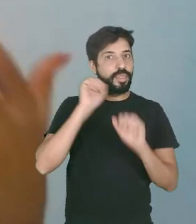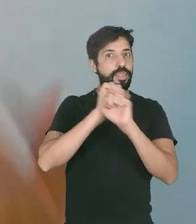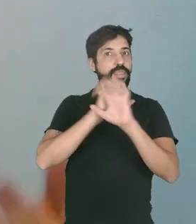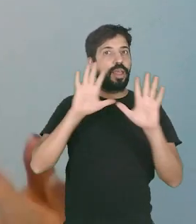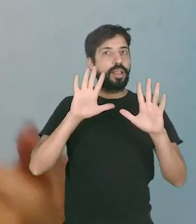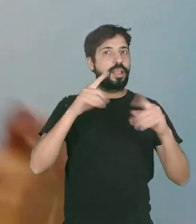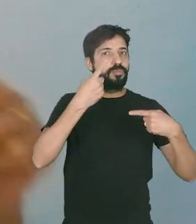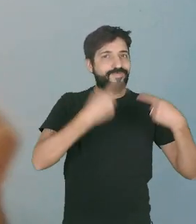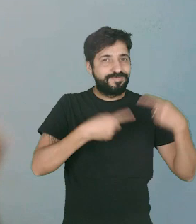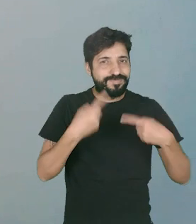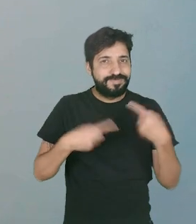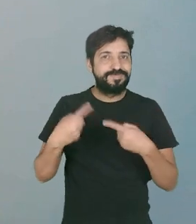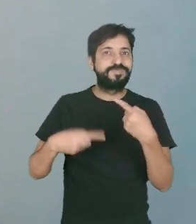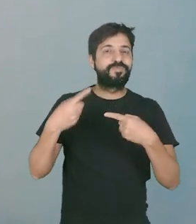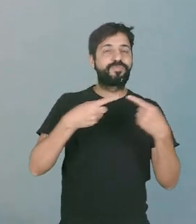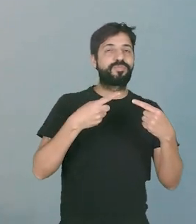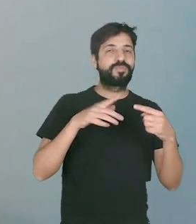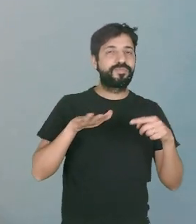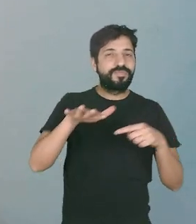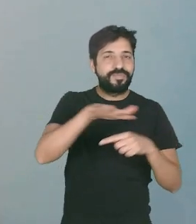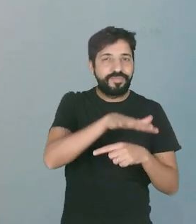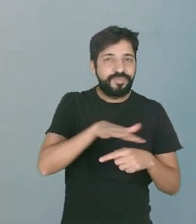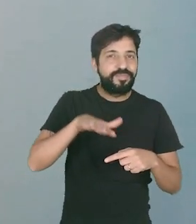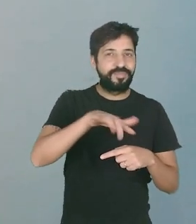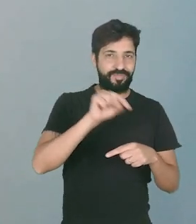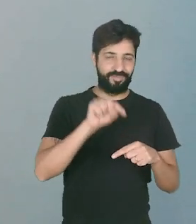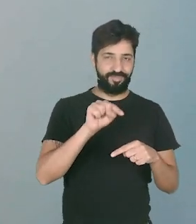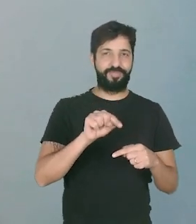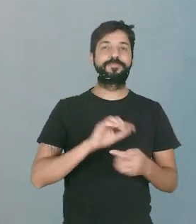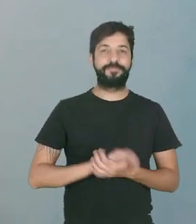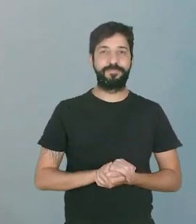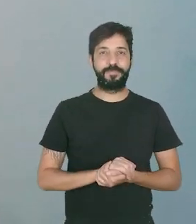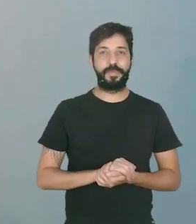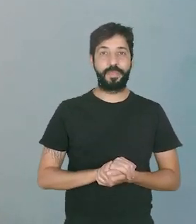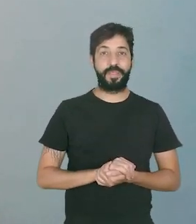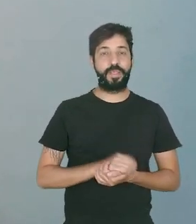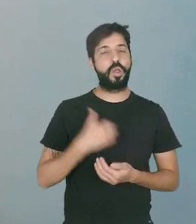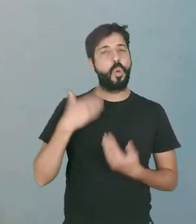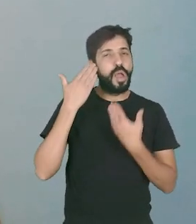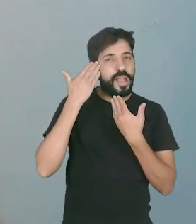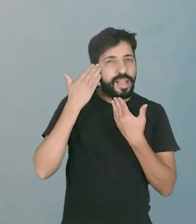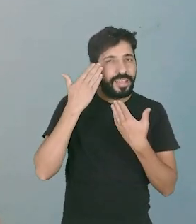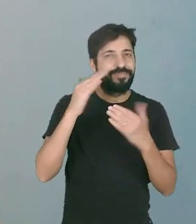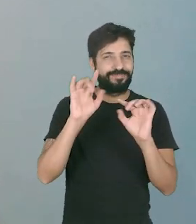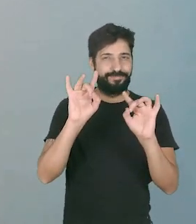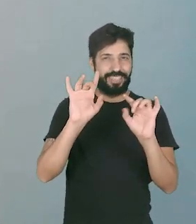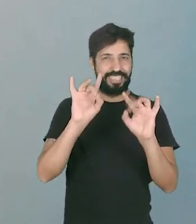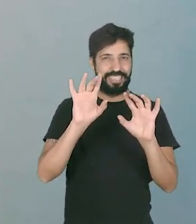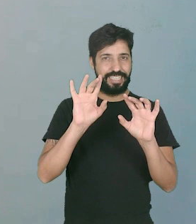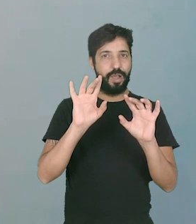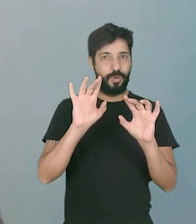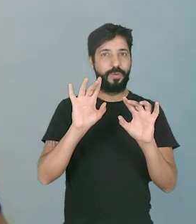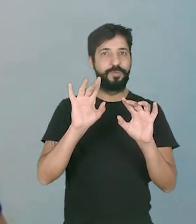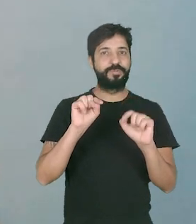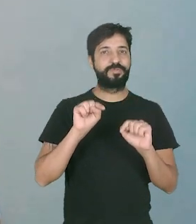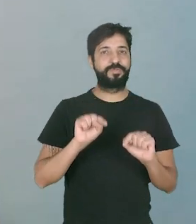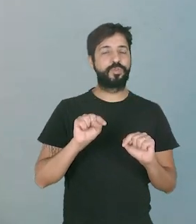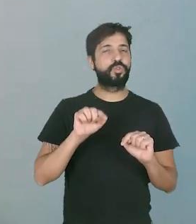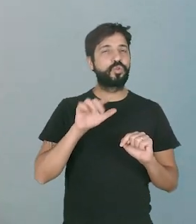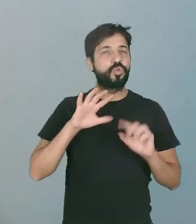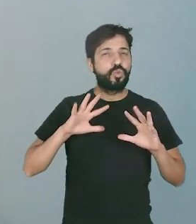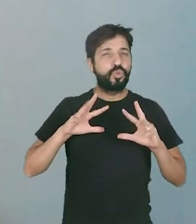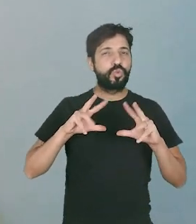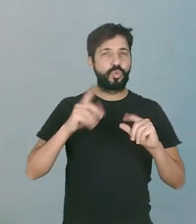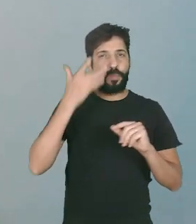diversas discussões que permeiam essa especialidade. Um agradecimento especial a todas